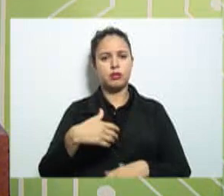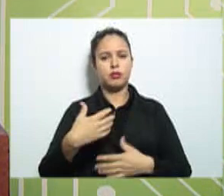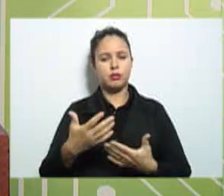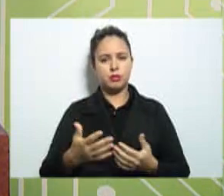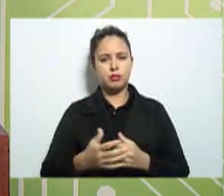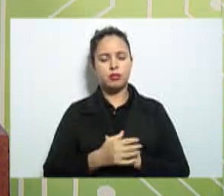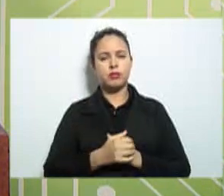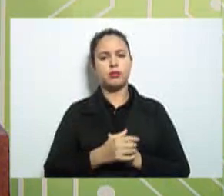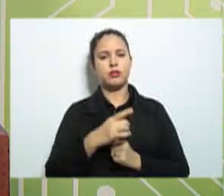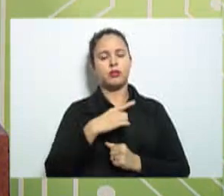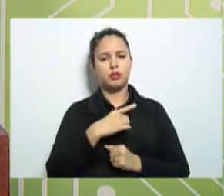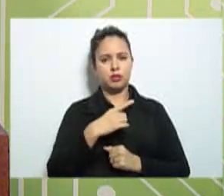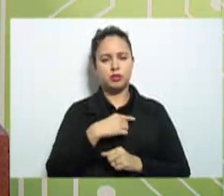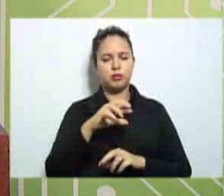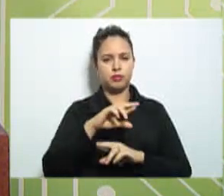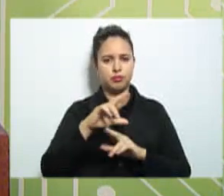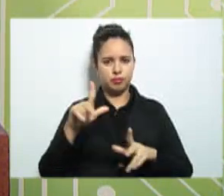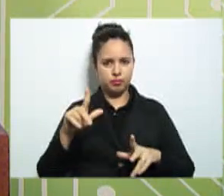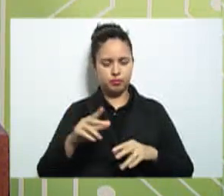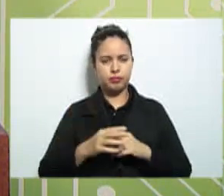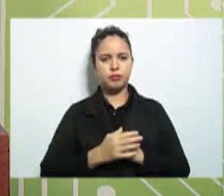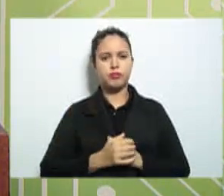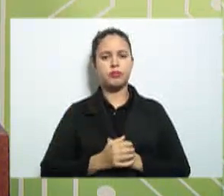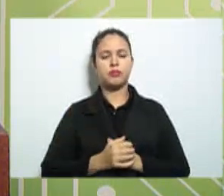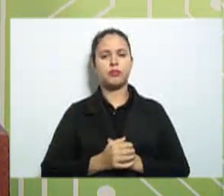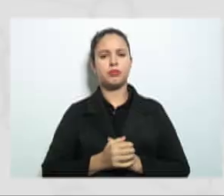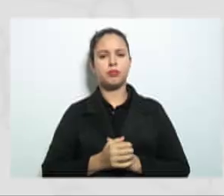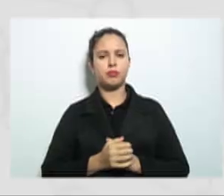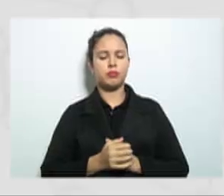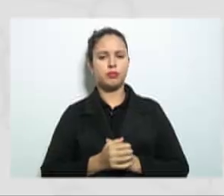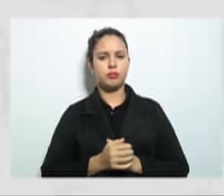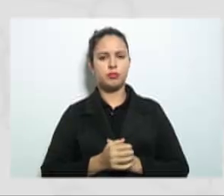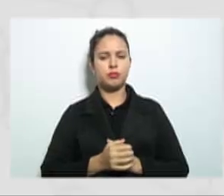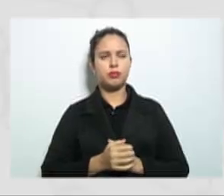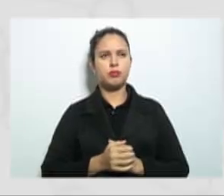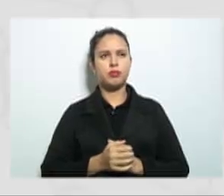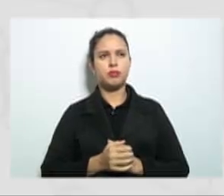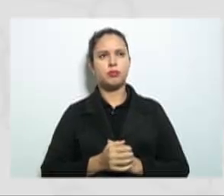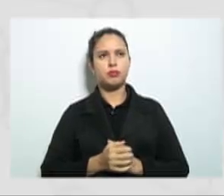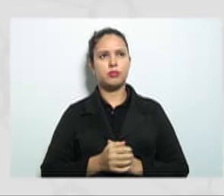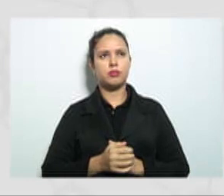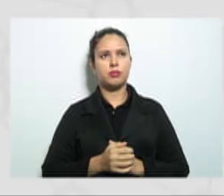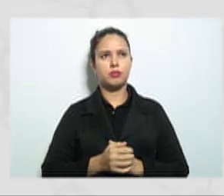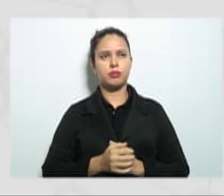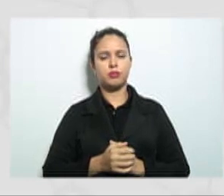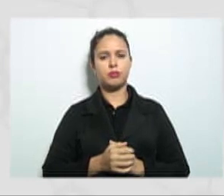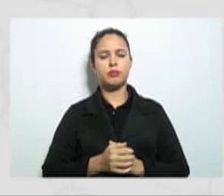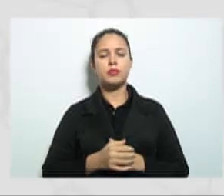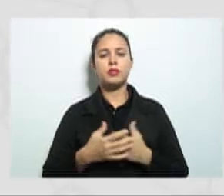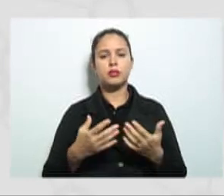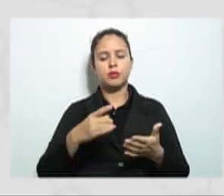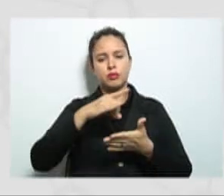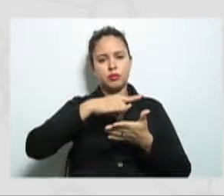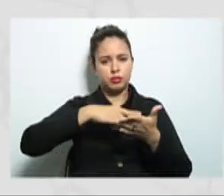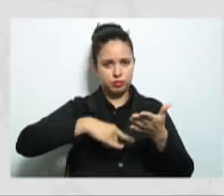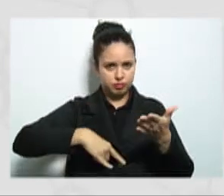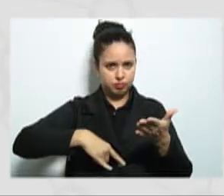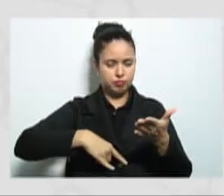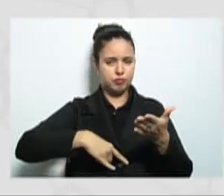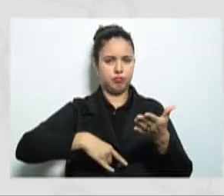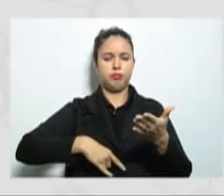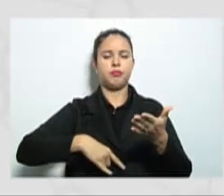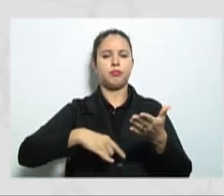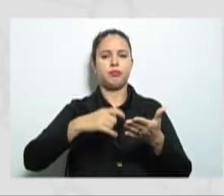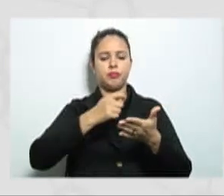Então, existe essa distinção. Se eu estou redigindo o meu documento oficial agora para o reitor ou para